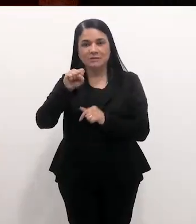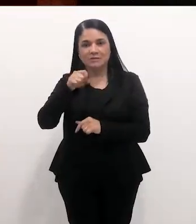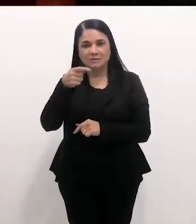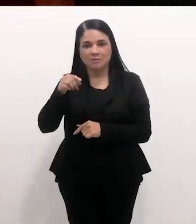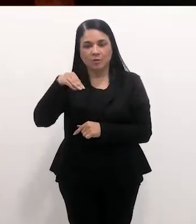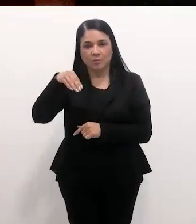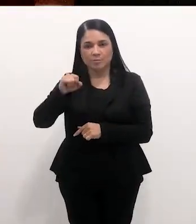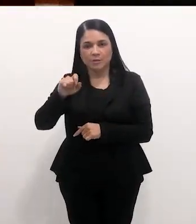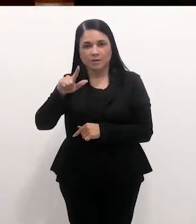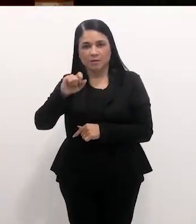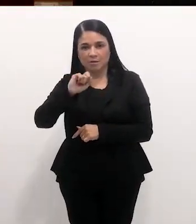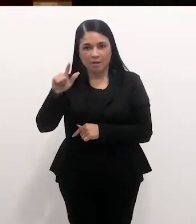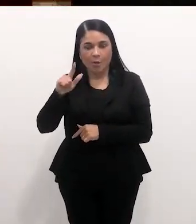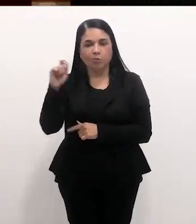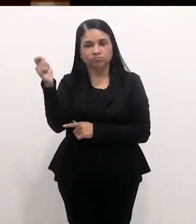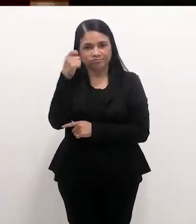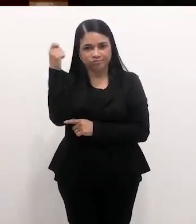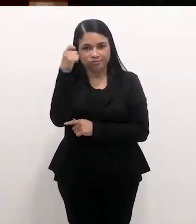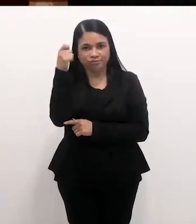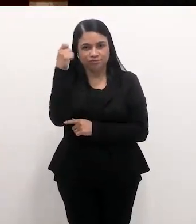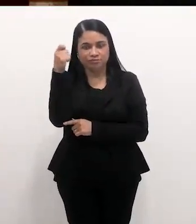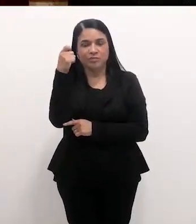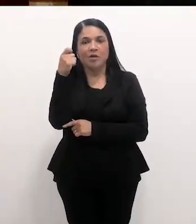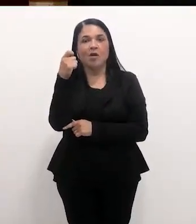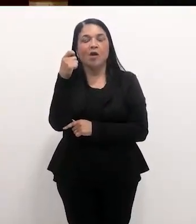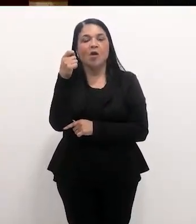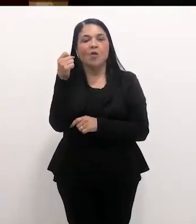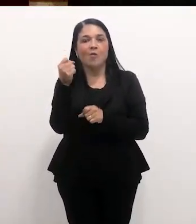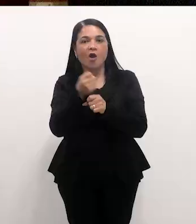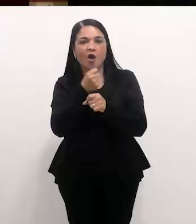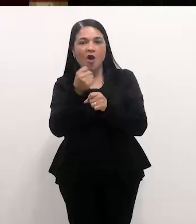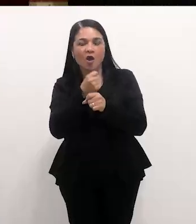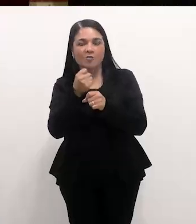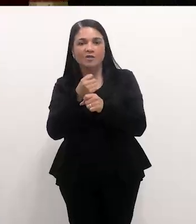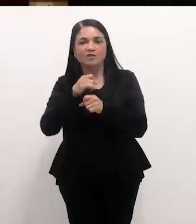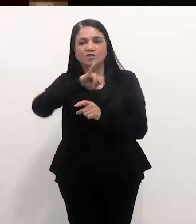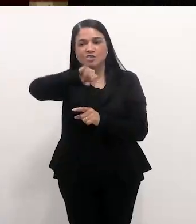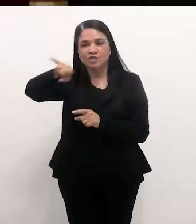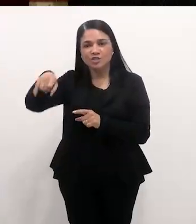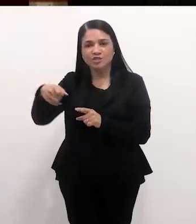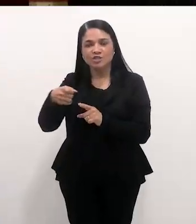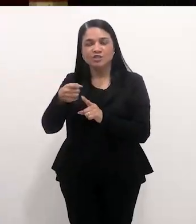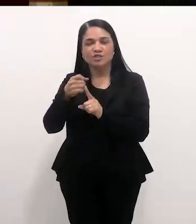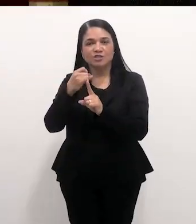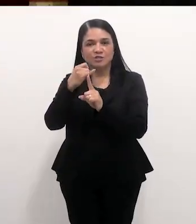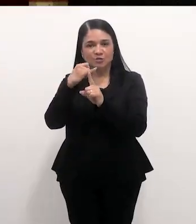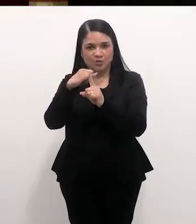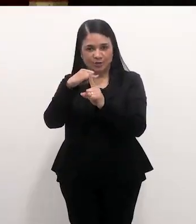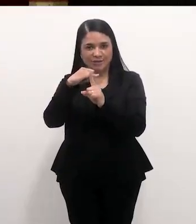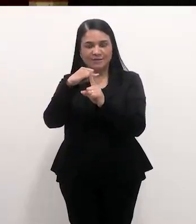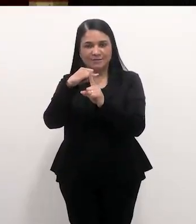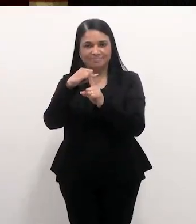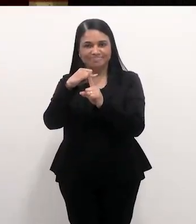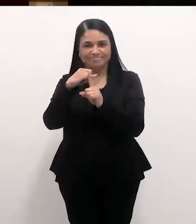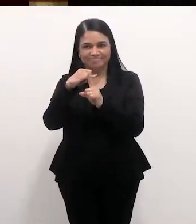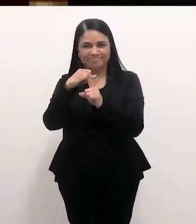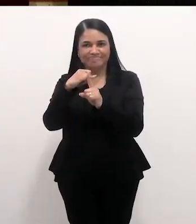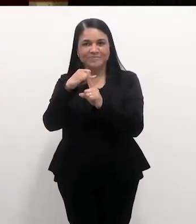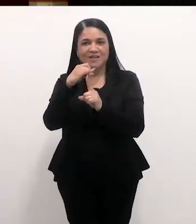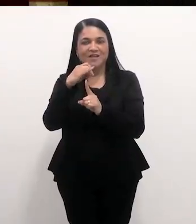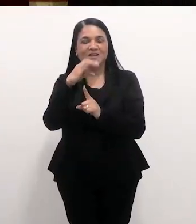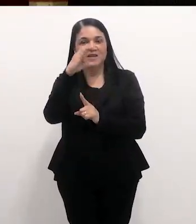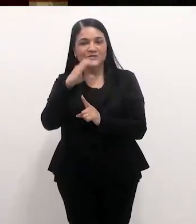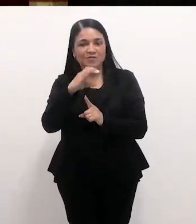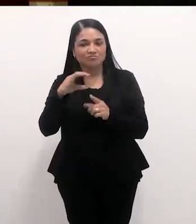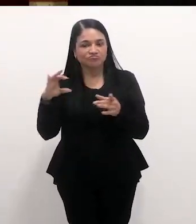São Miguel, lá em Santo Ângelo, no Rio Grande do Sul. É uma obra jesuíta com a arquitetura italiana, com as igrejas italianas, feita